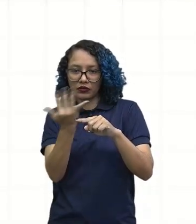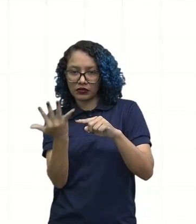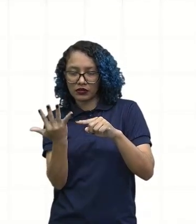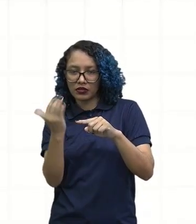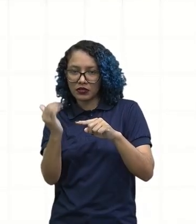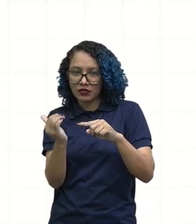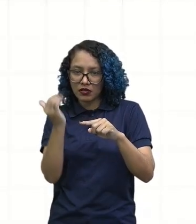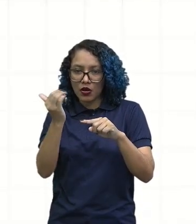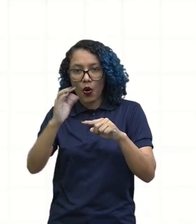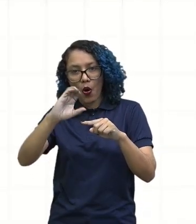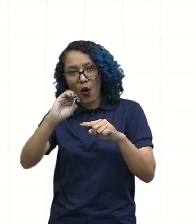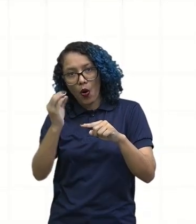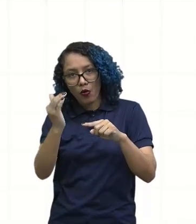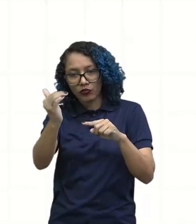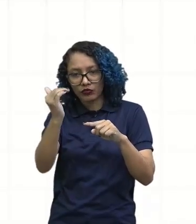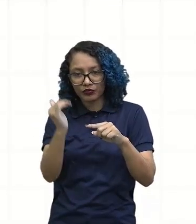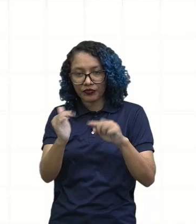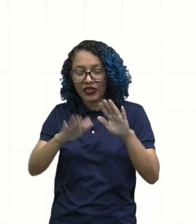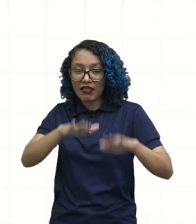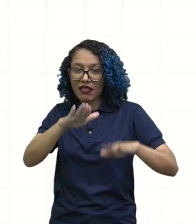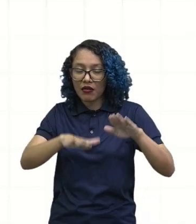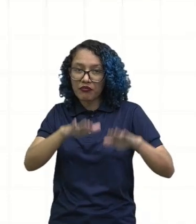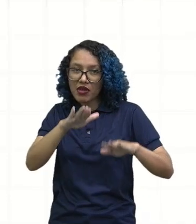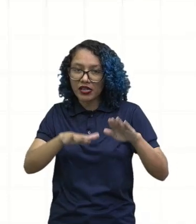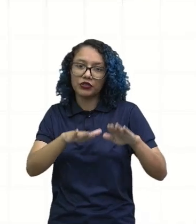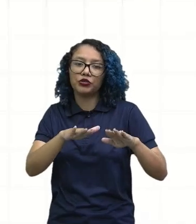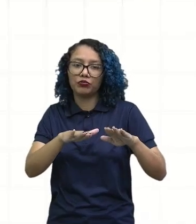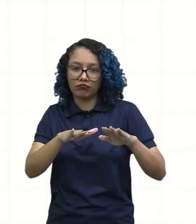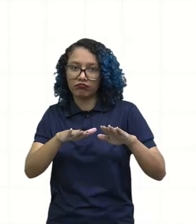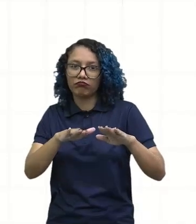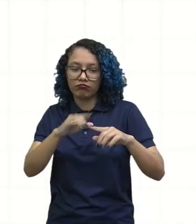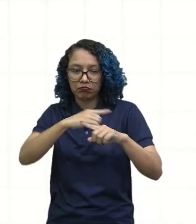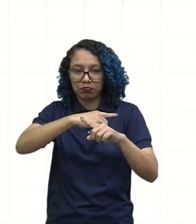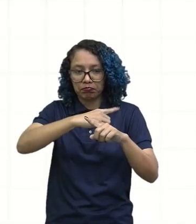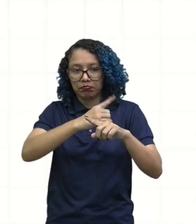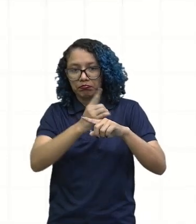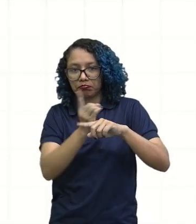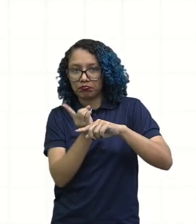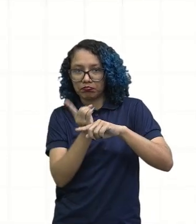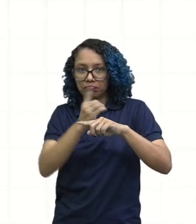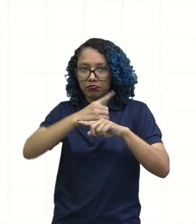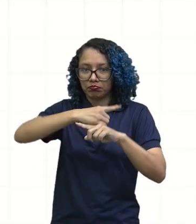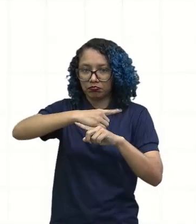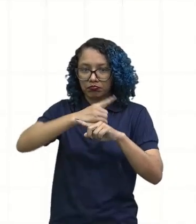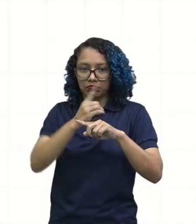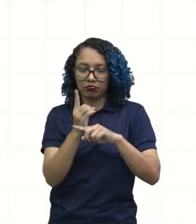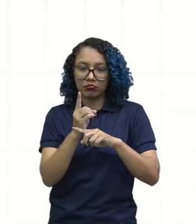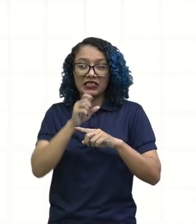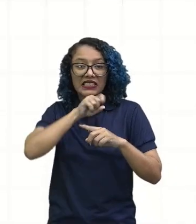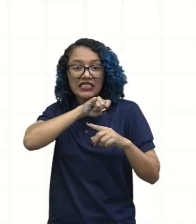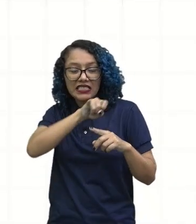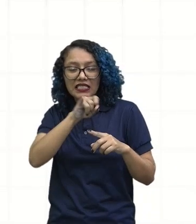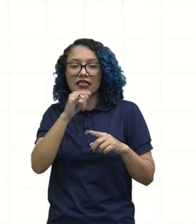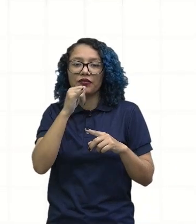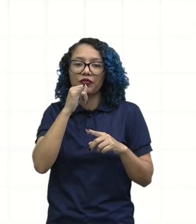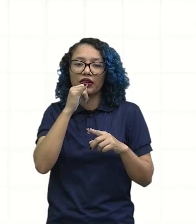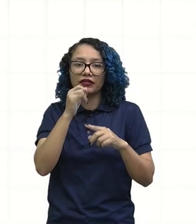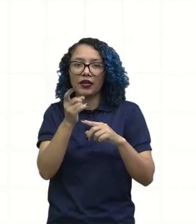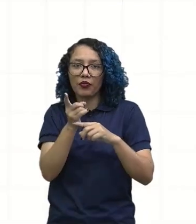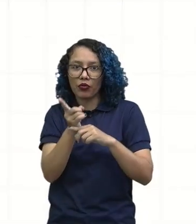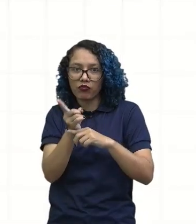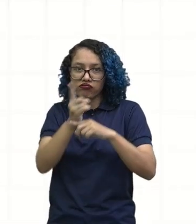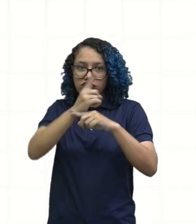Depende da direção que nós estamos medindo o ângulo, tá bom? Normalmente se mede ângulo no sentido